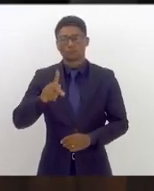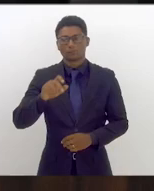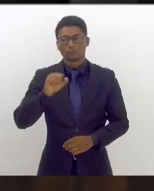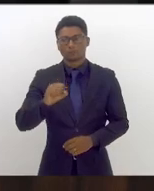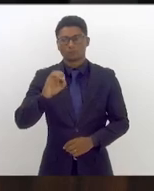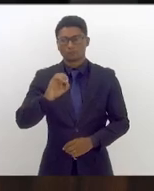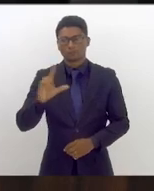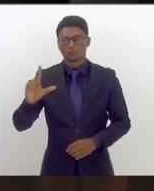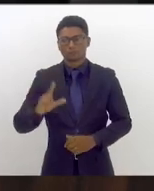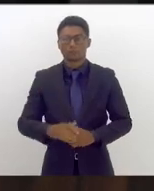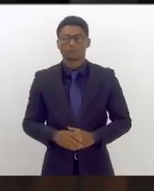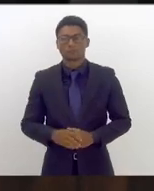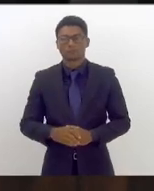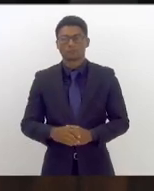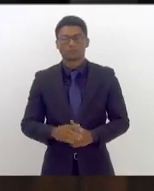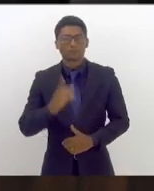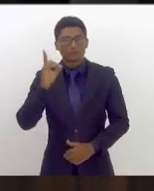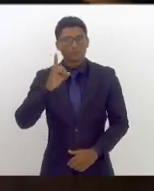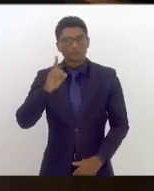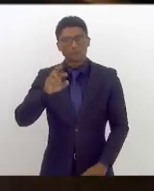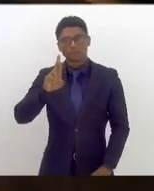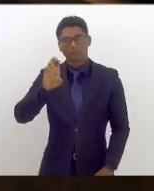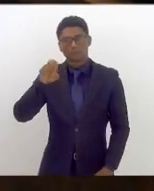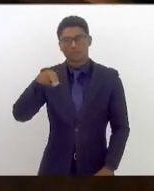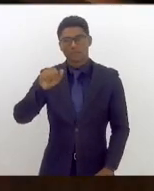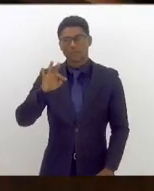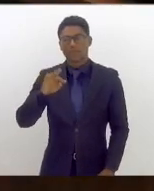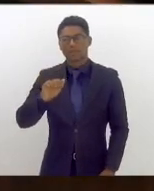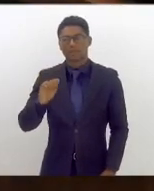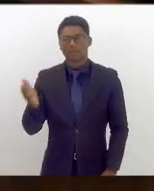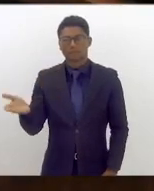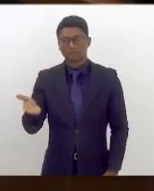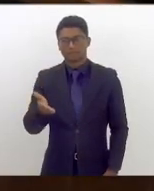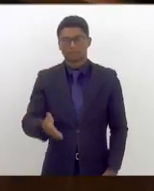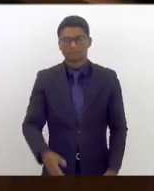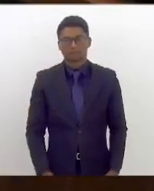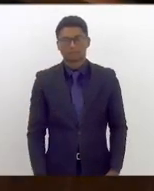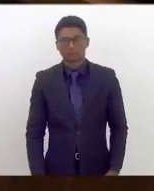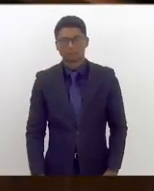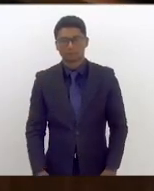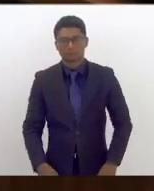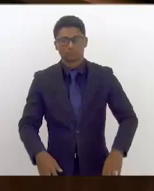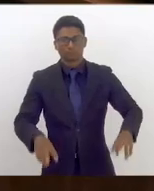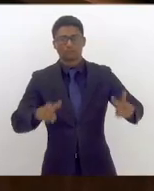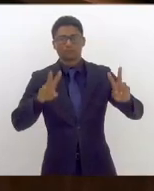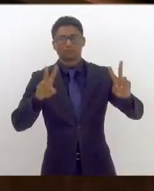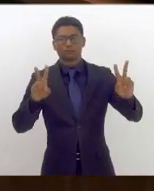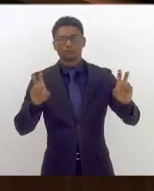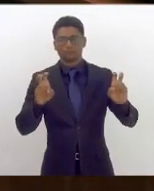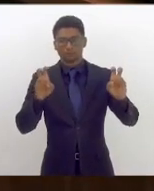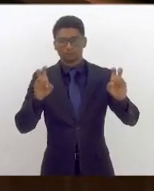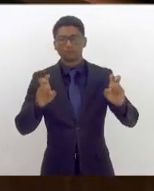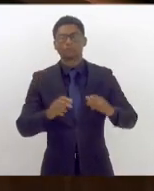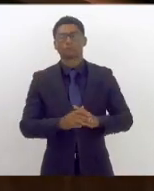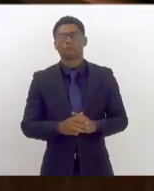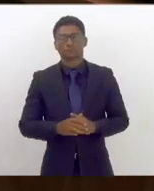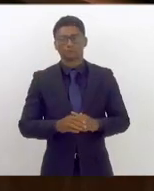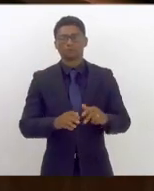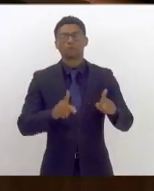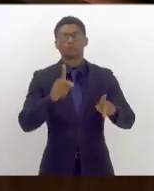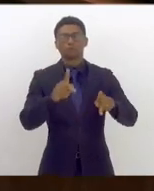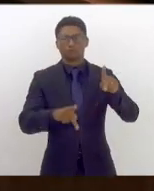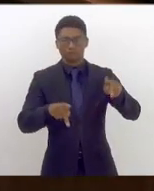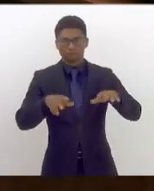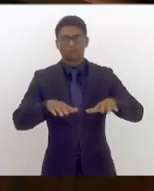encaminhar o destaque Deputado Renata Souza senhor presidente é óbvio que esse tema é um tema que toda a população